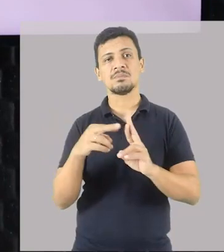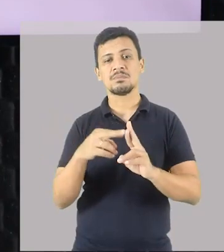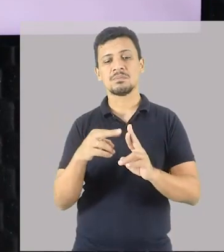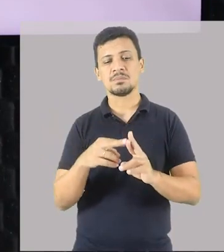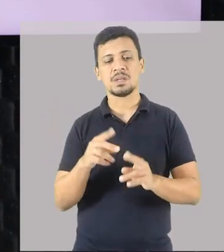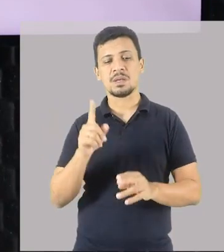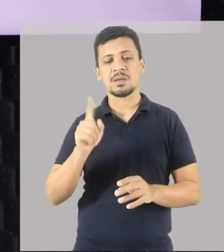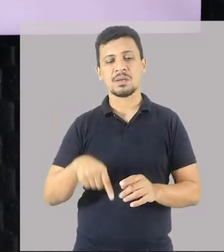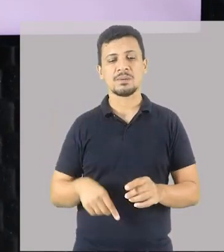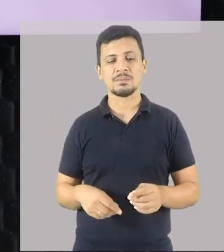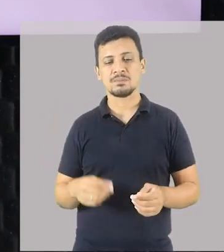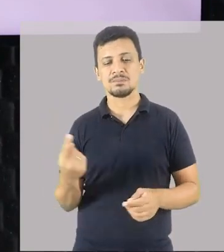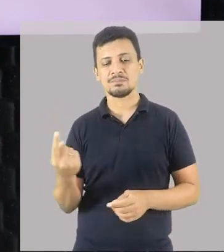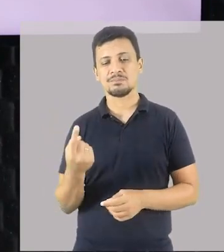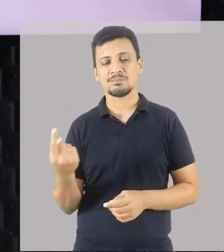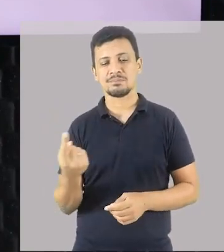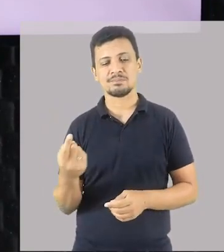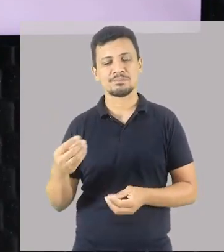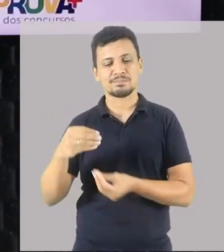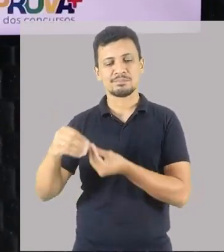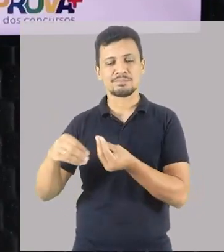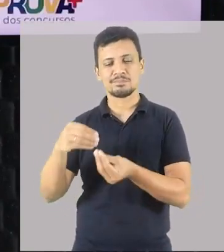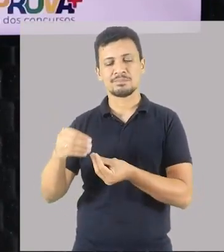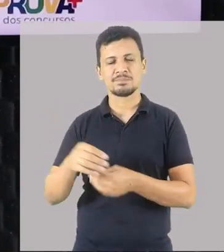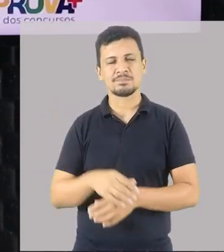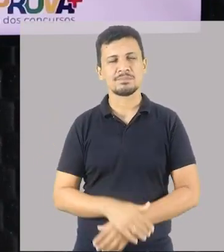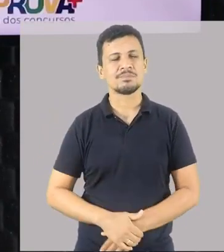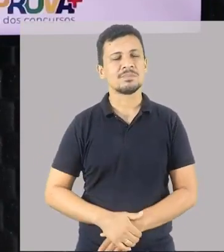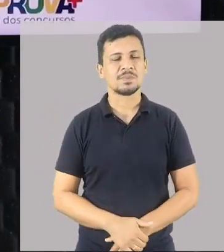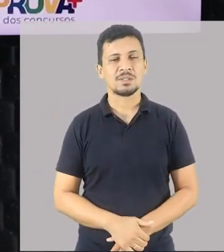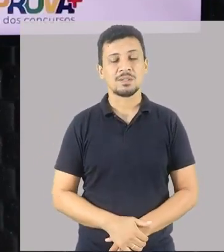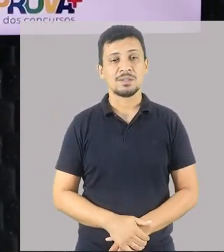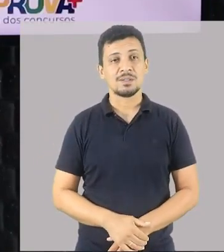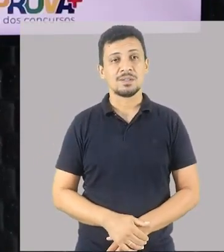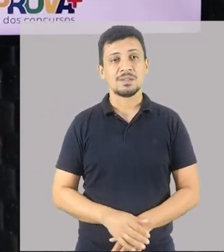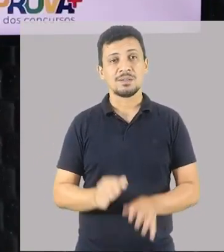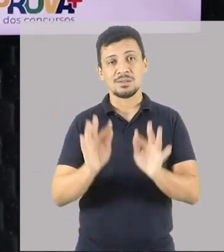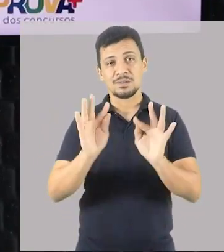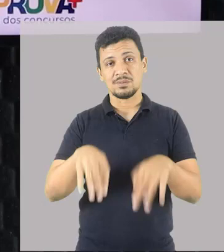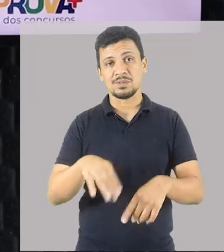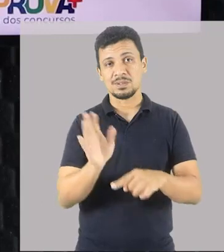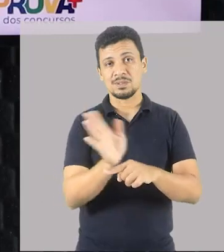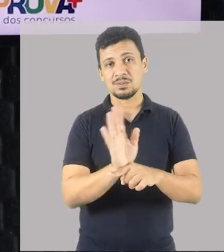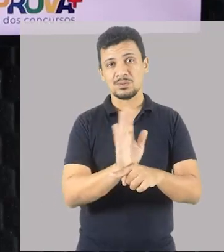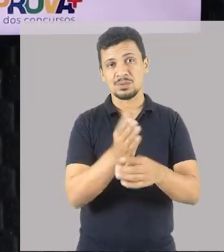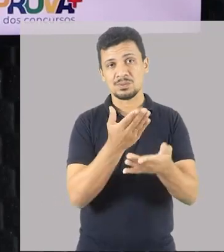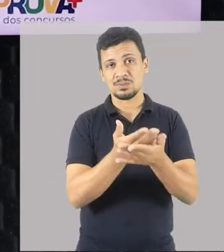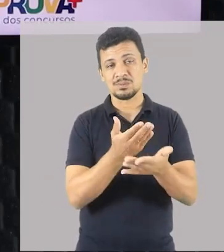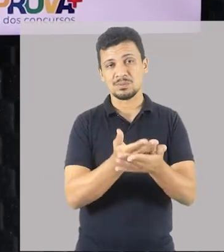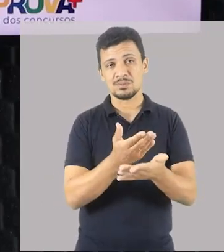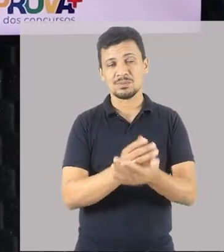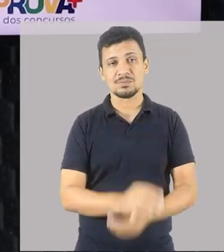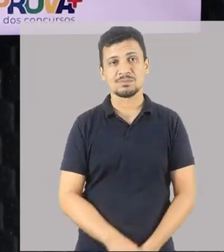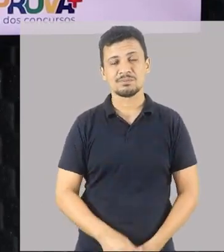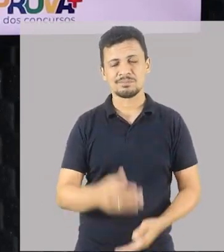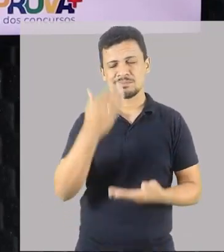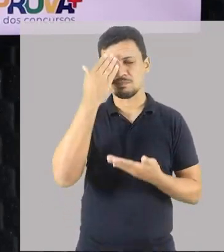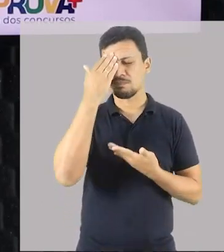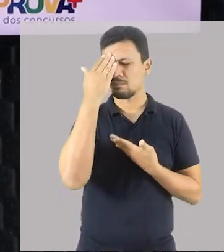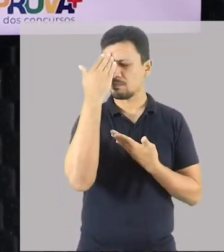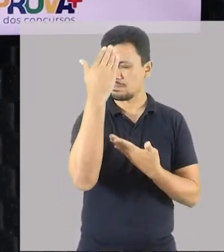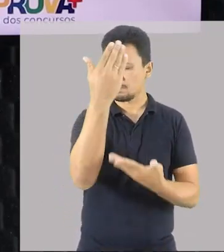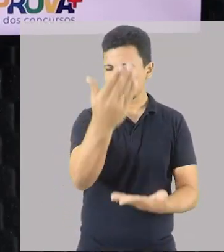de aglutinação, ok? Turminha, terminamos o nosso vídeo de hoje, a nossa aula de hoje. Agradeço muito